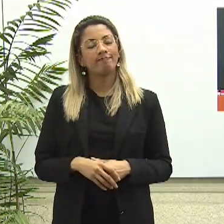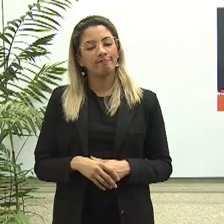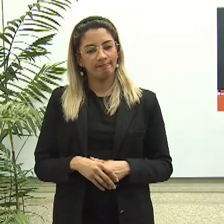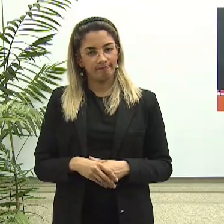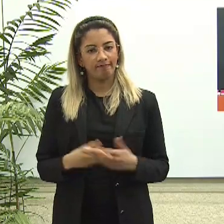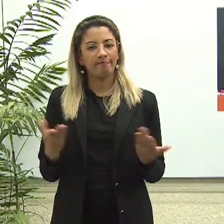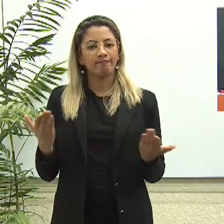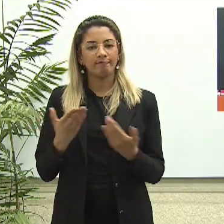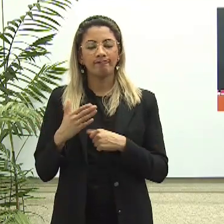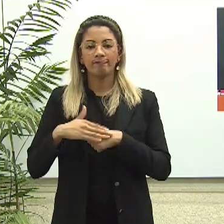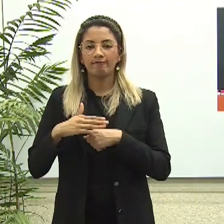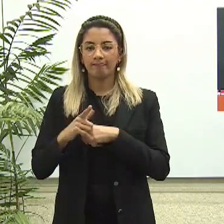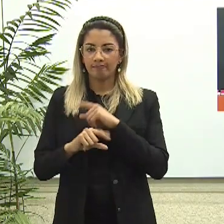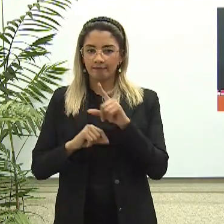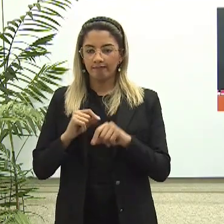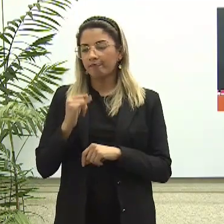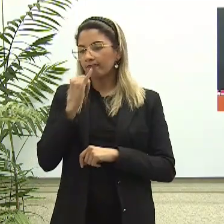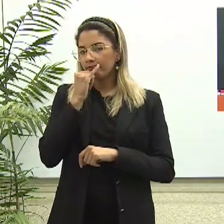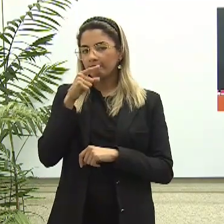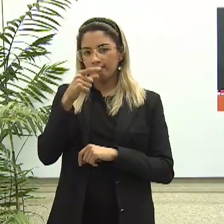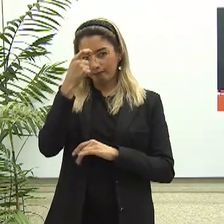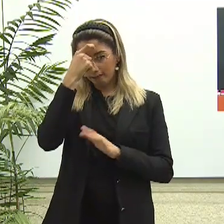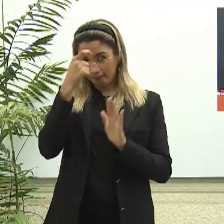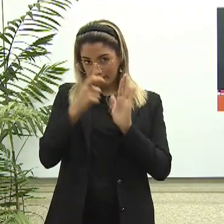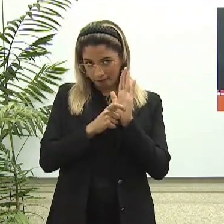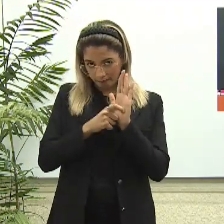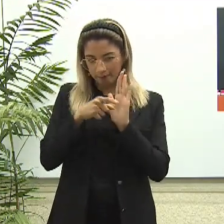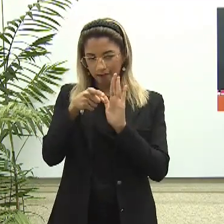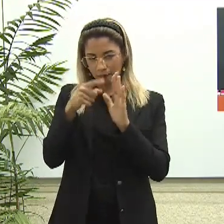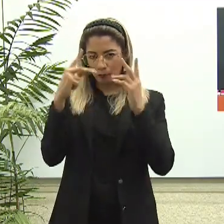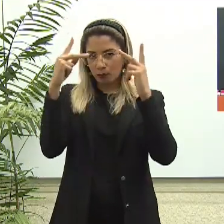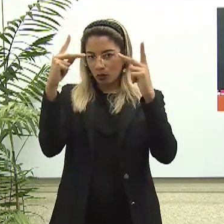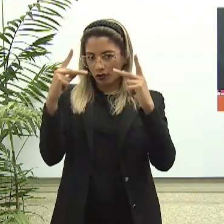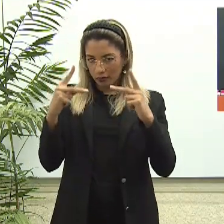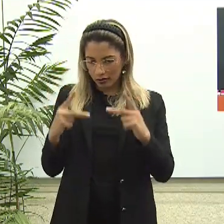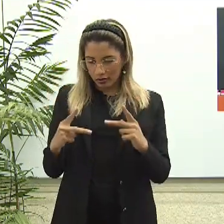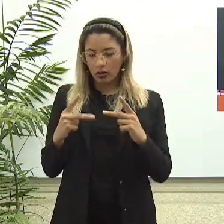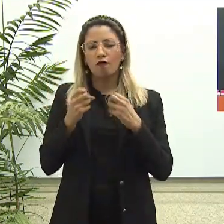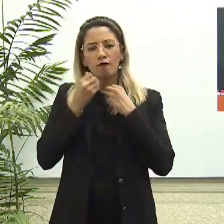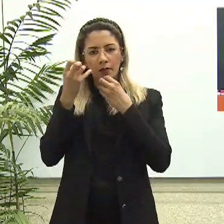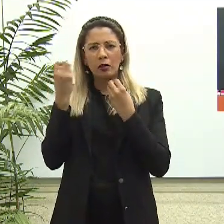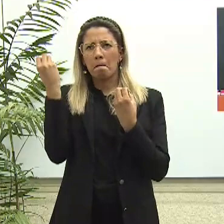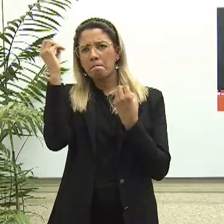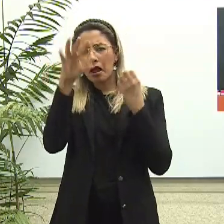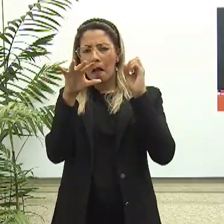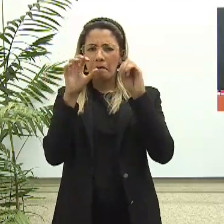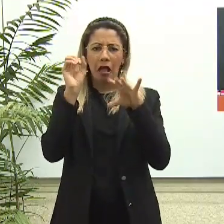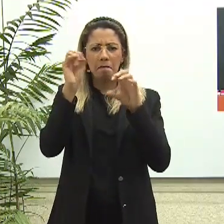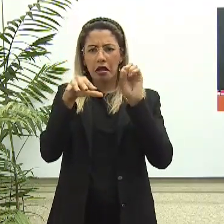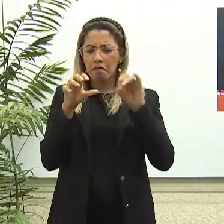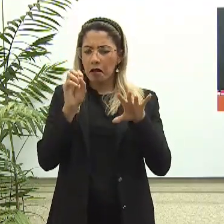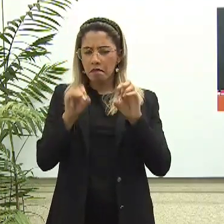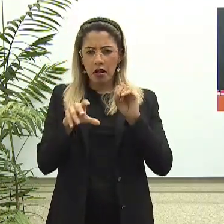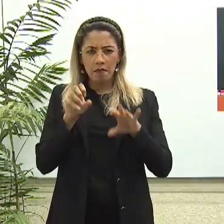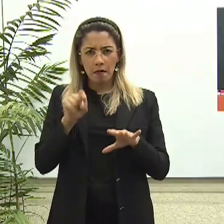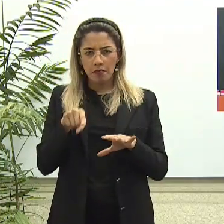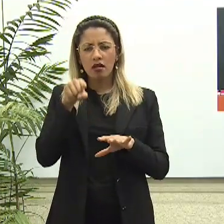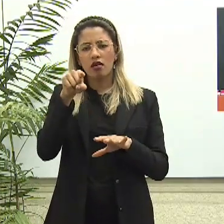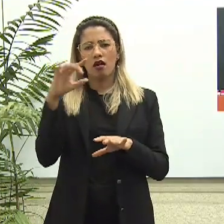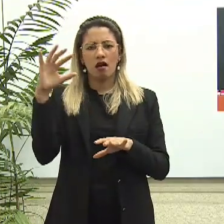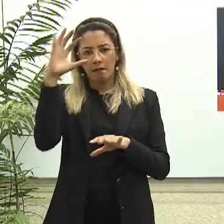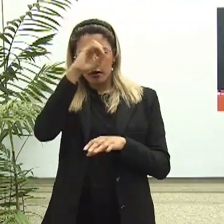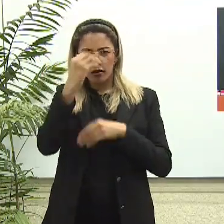um modelo de inteligência de máquina certo treina para pegar esse esses